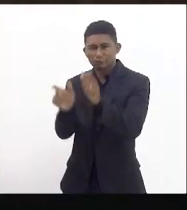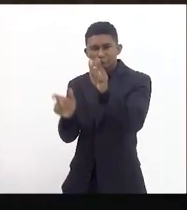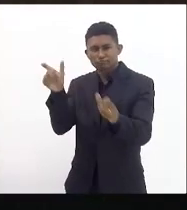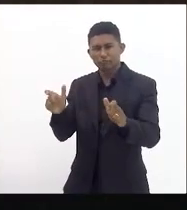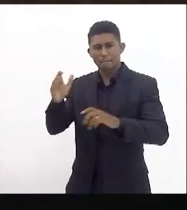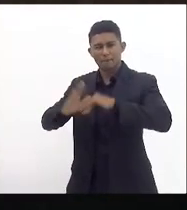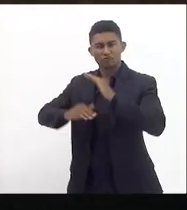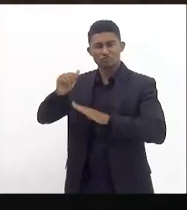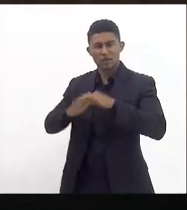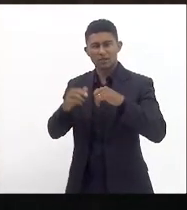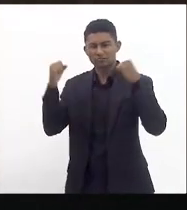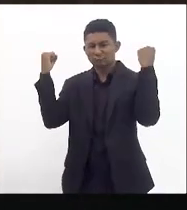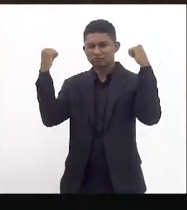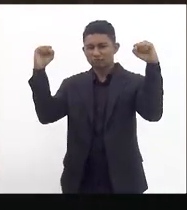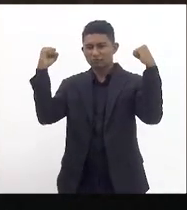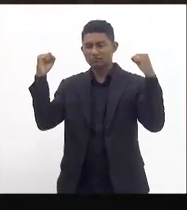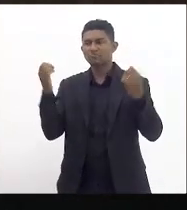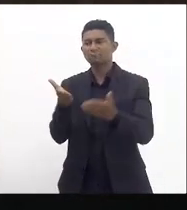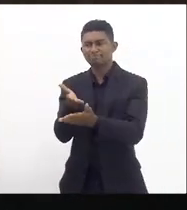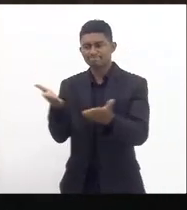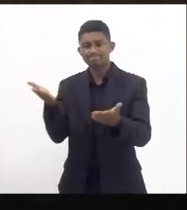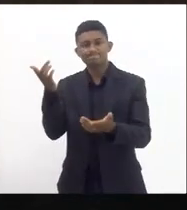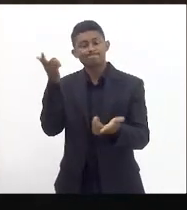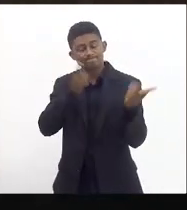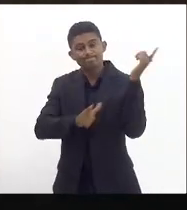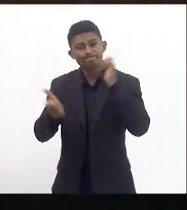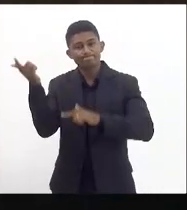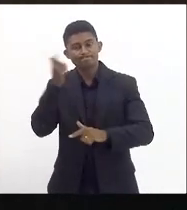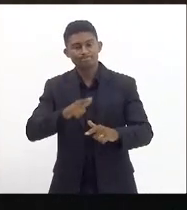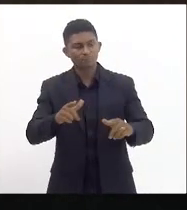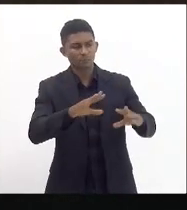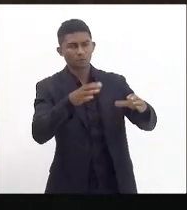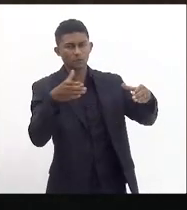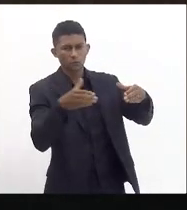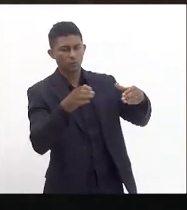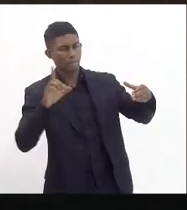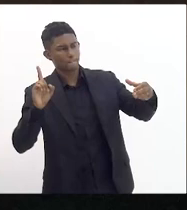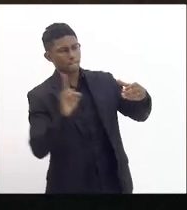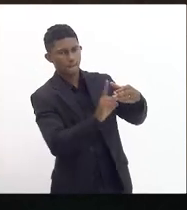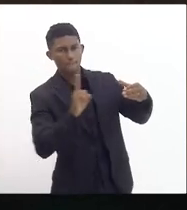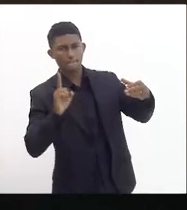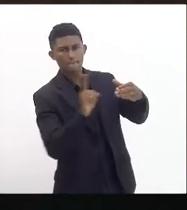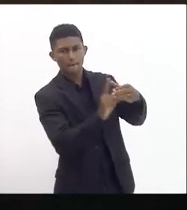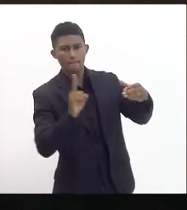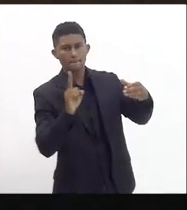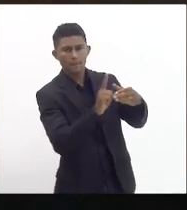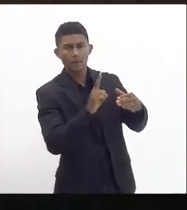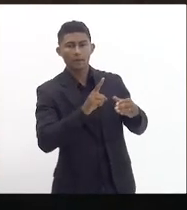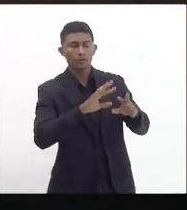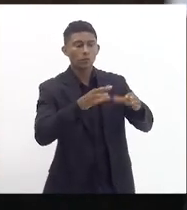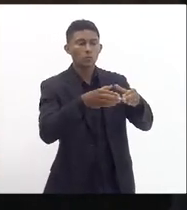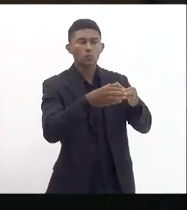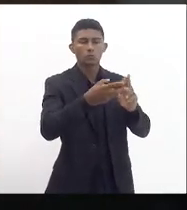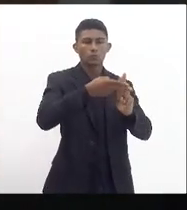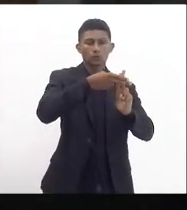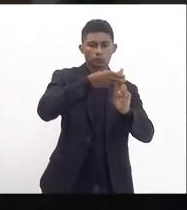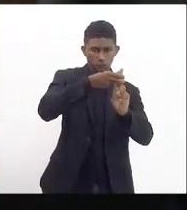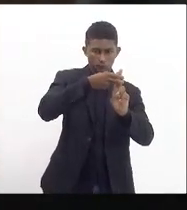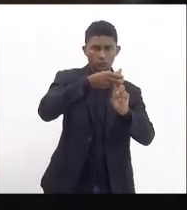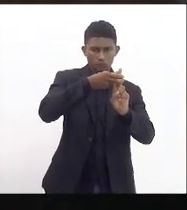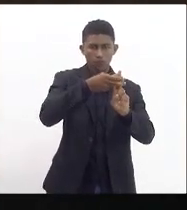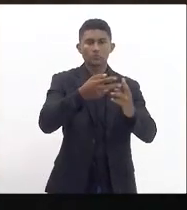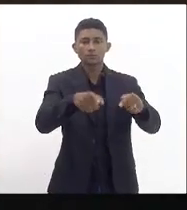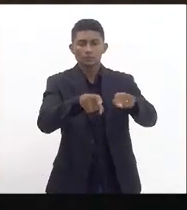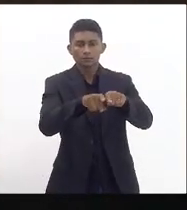de forma mais clara e objetiva as equipes do Programa de Atenção Básica do SUS, como também